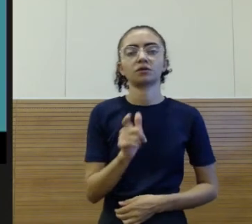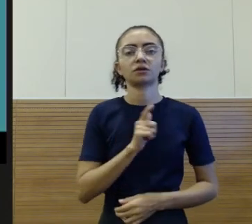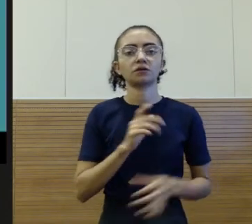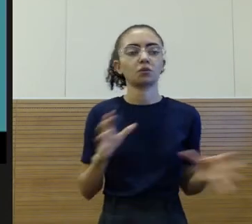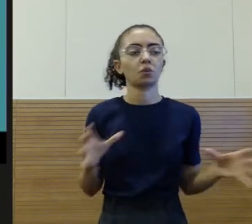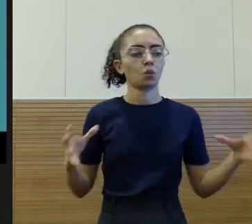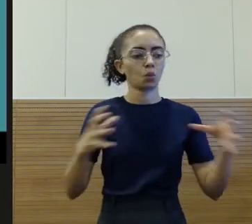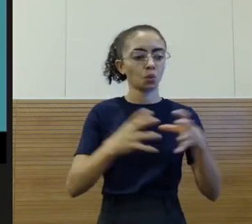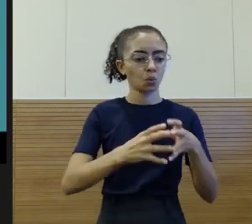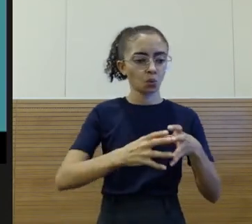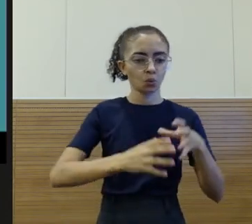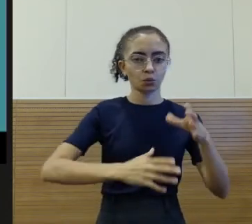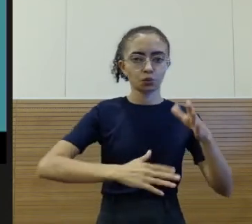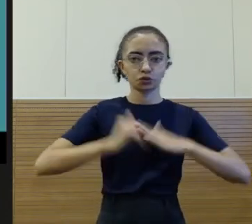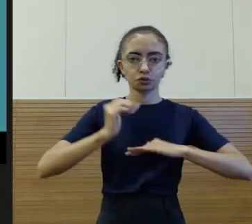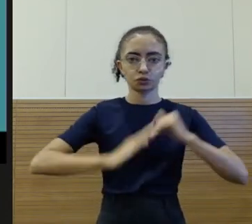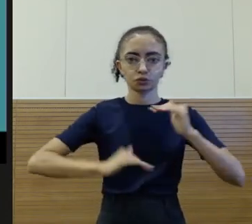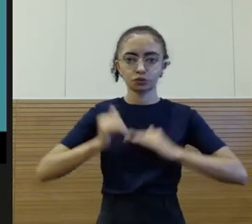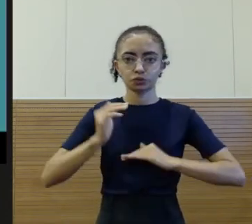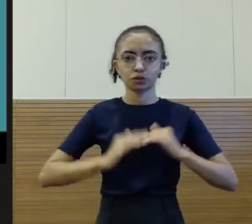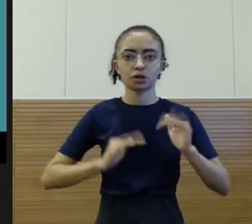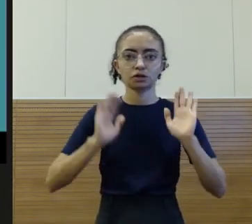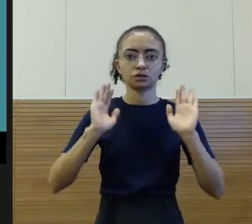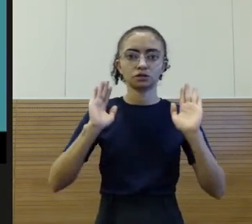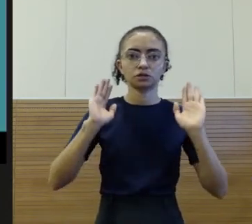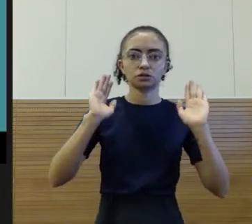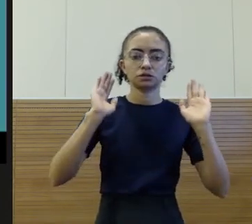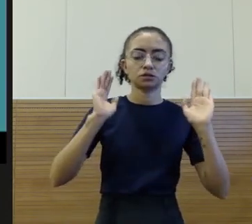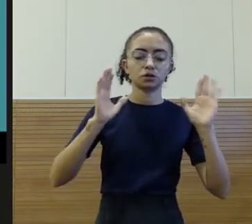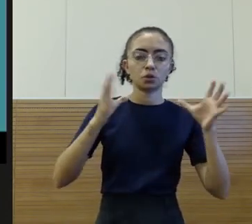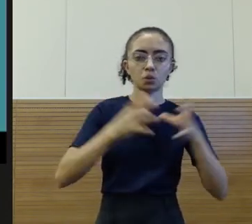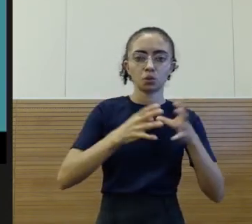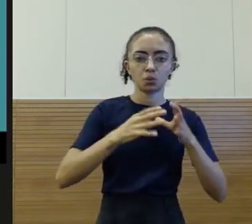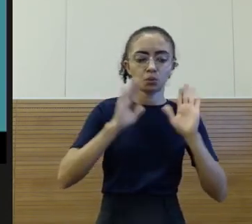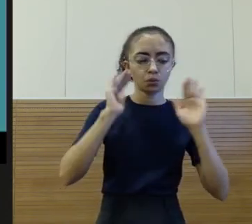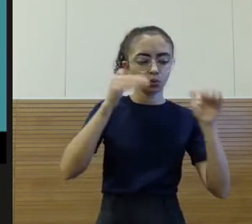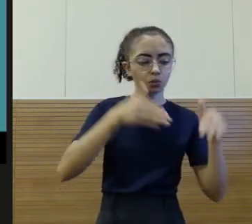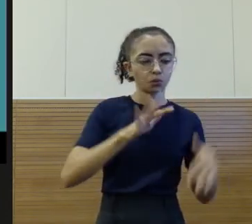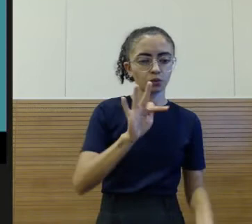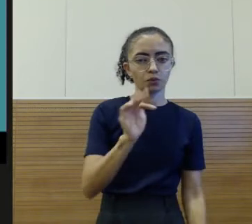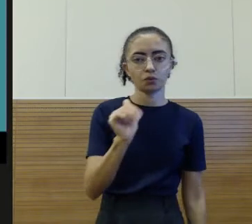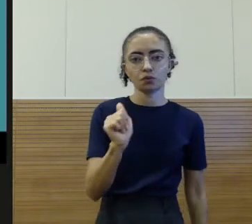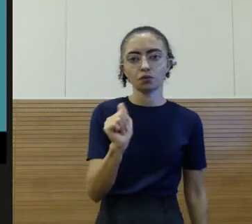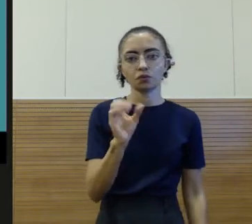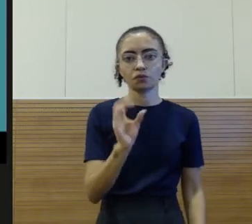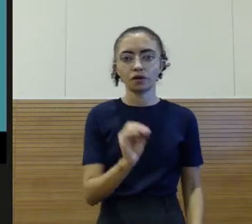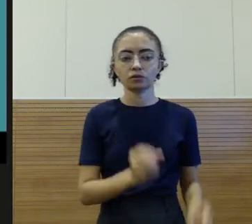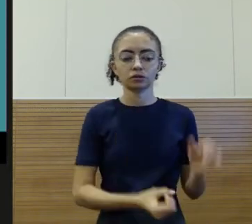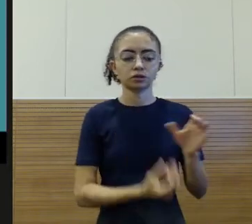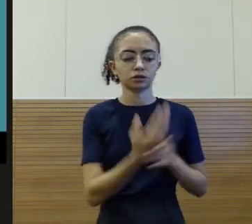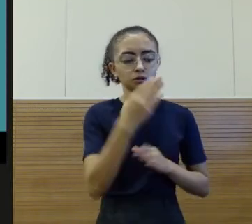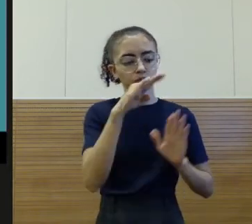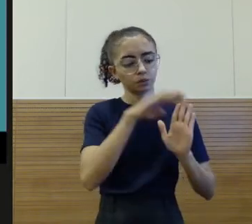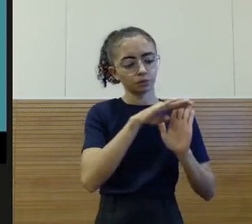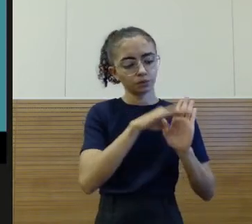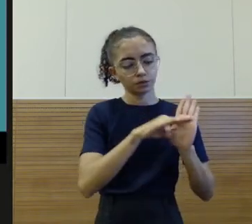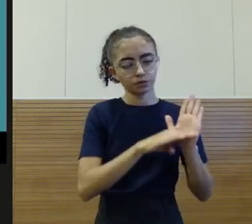especialistas e um grupo especializado na FAO, que esteve elaborando o manual, e também